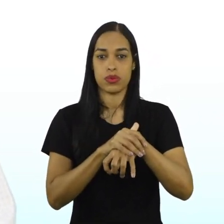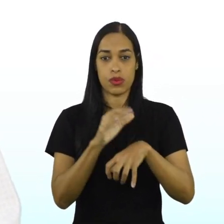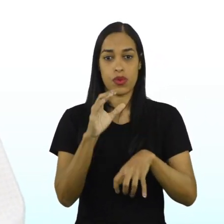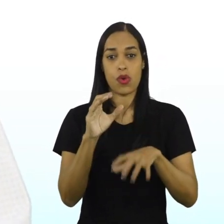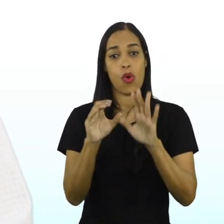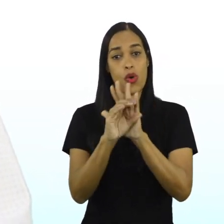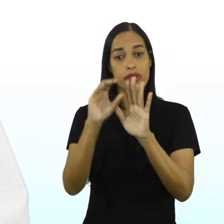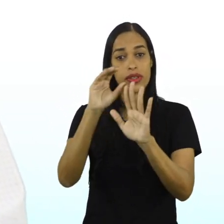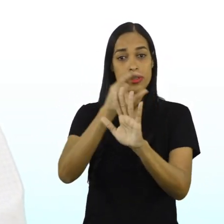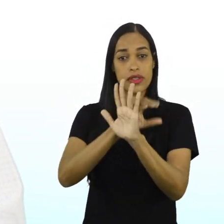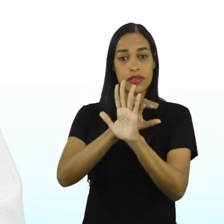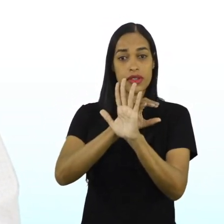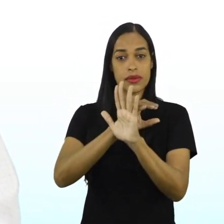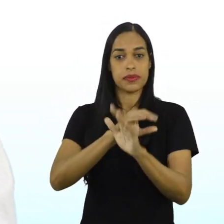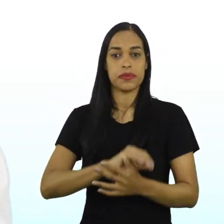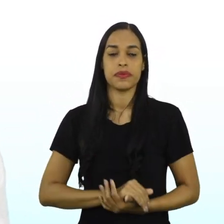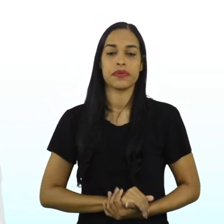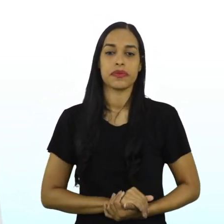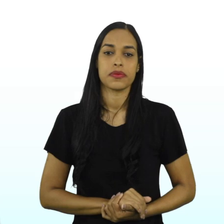conativa.